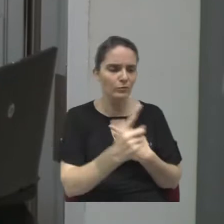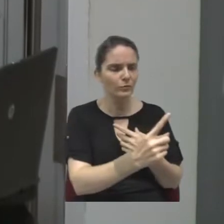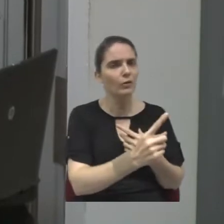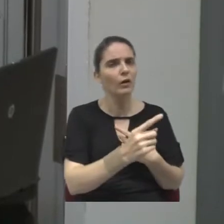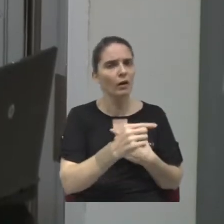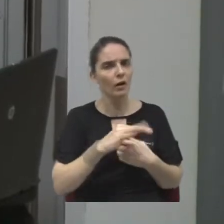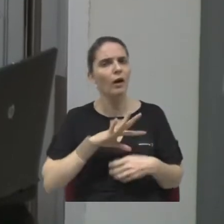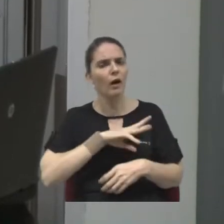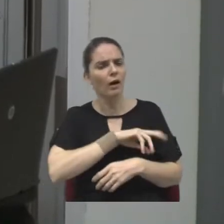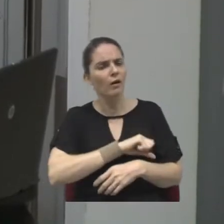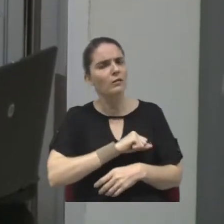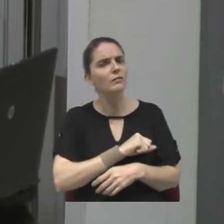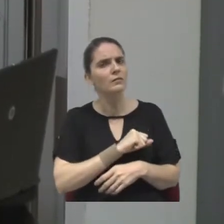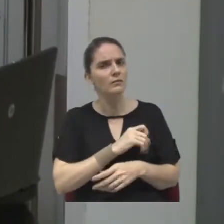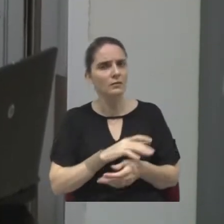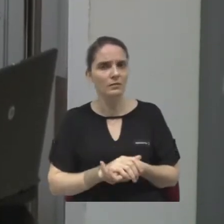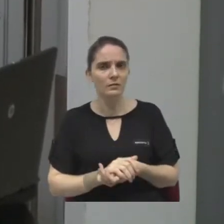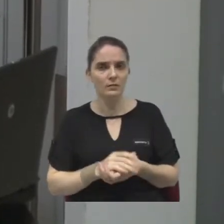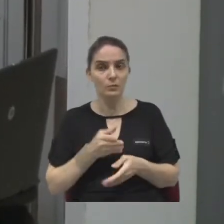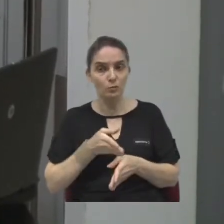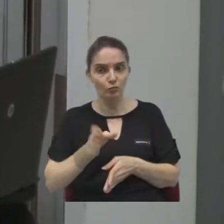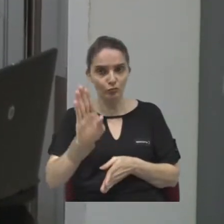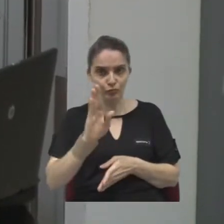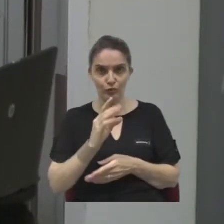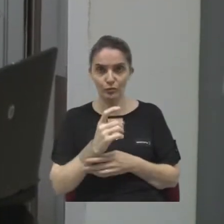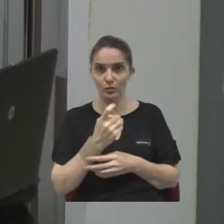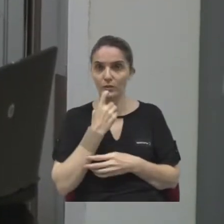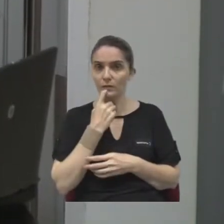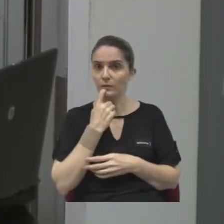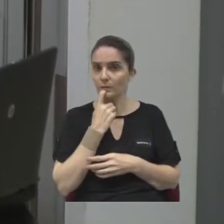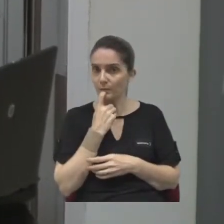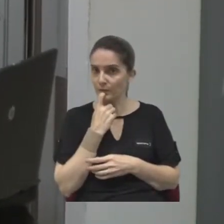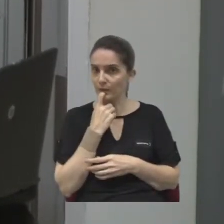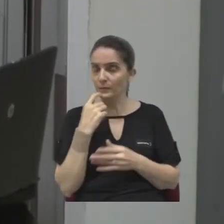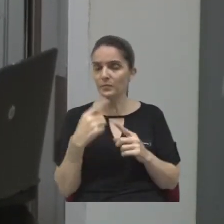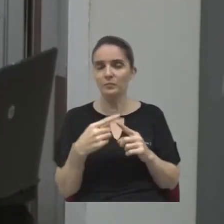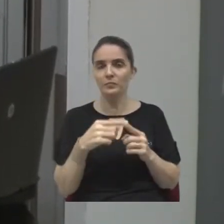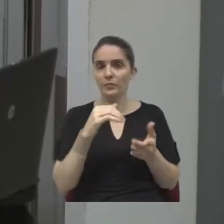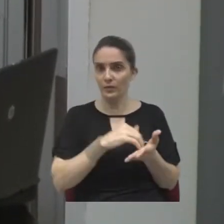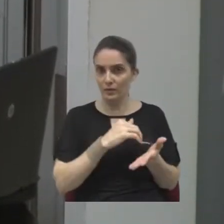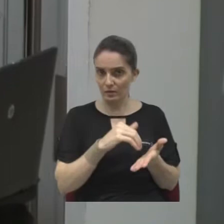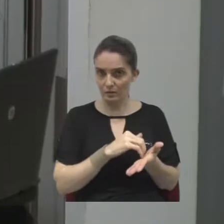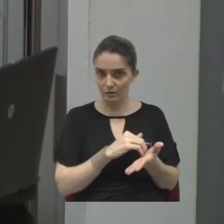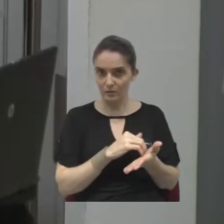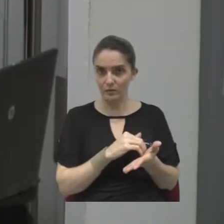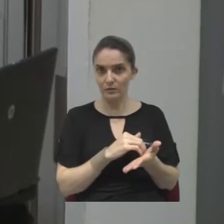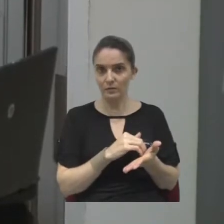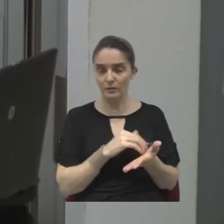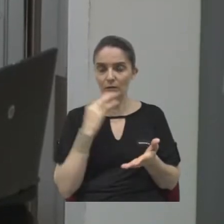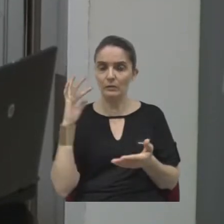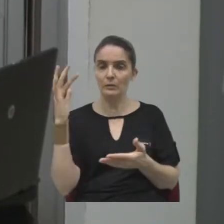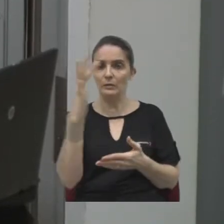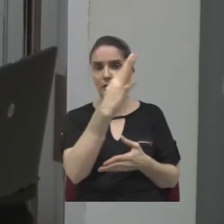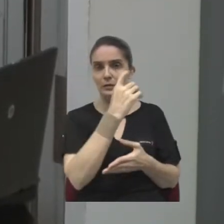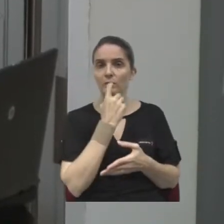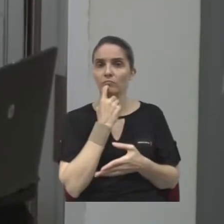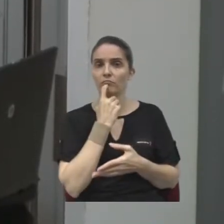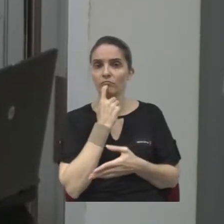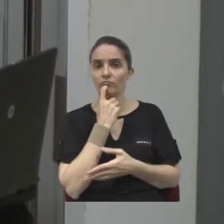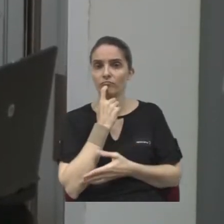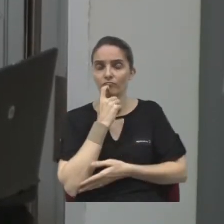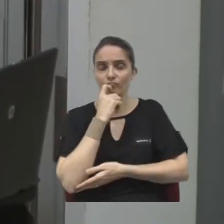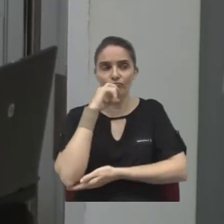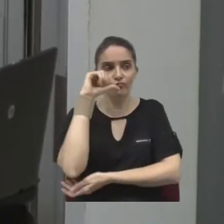de Campinas, com o secretário do Meio Ambiente de Campinas, a gente saiu meio decepcionado em relação ao problema das